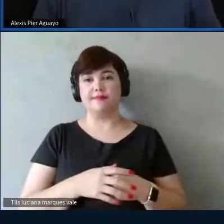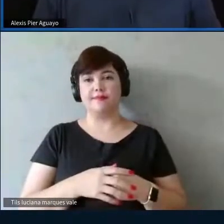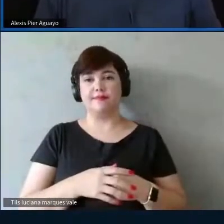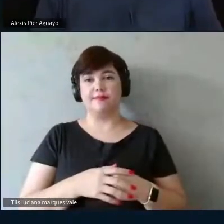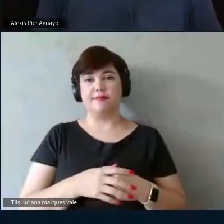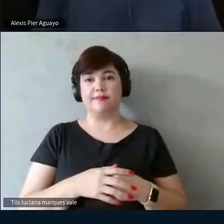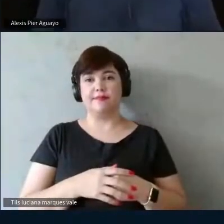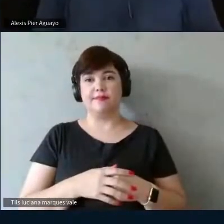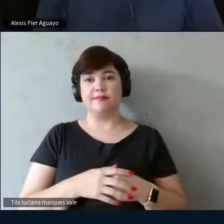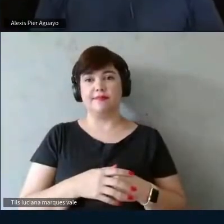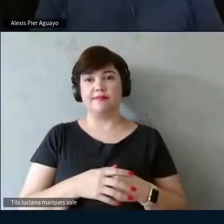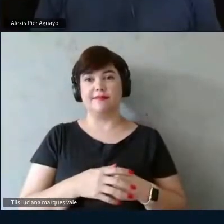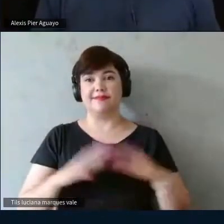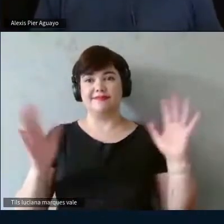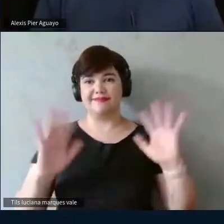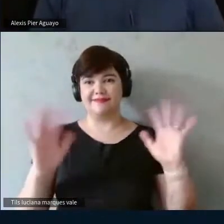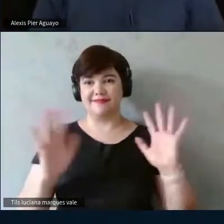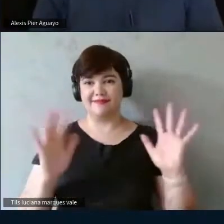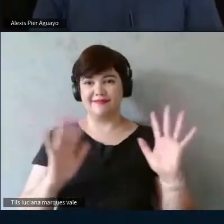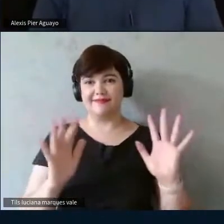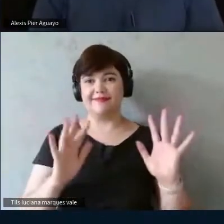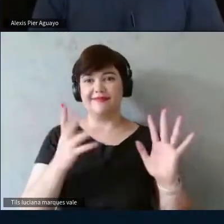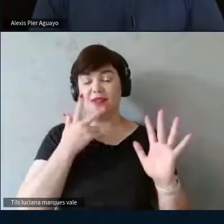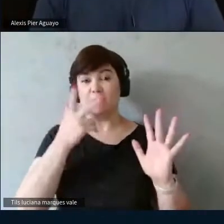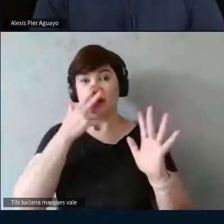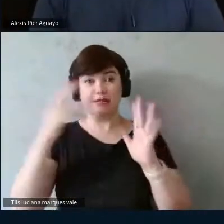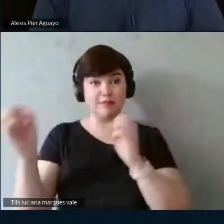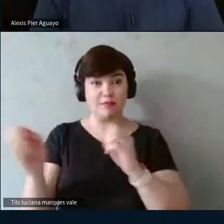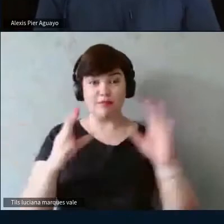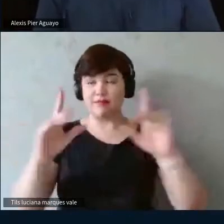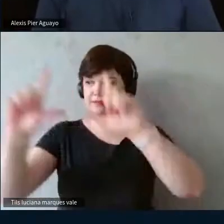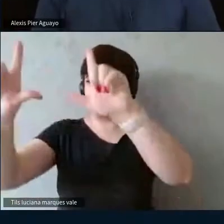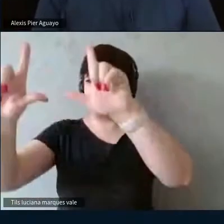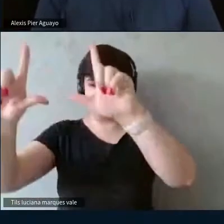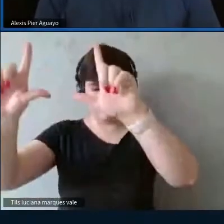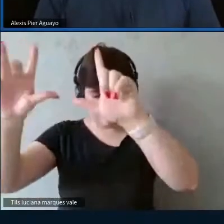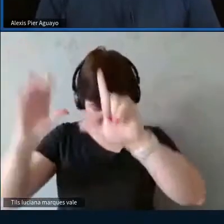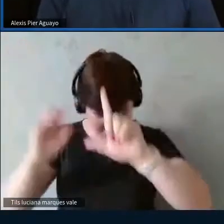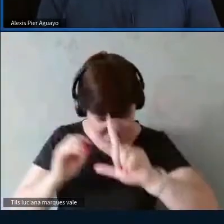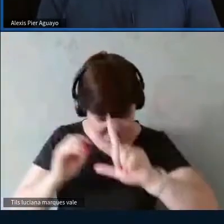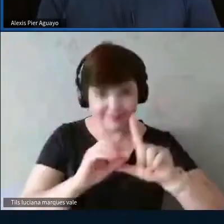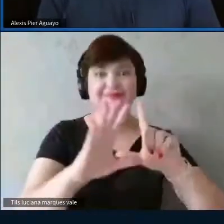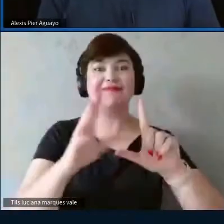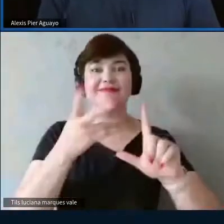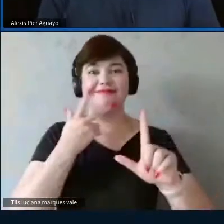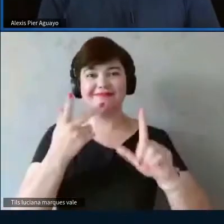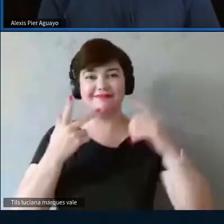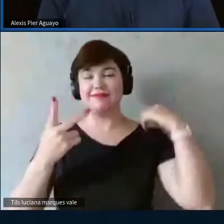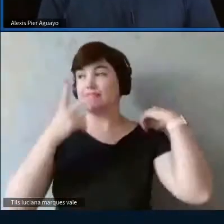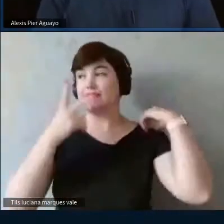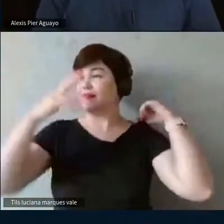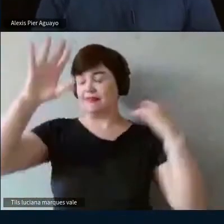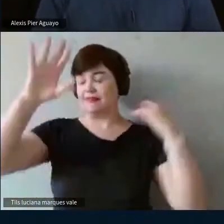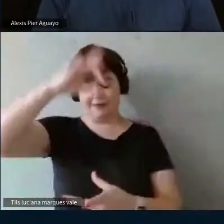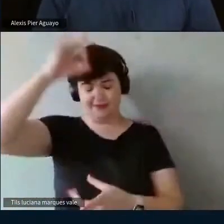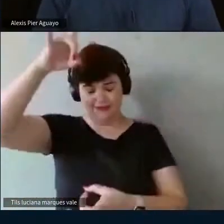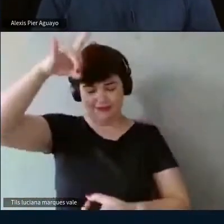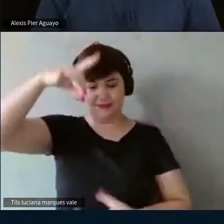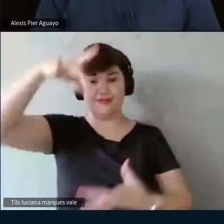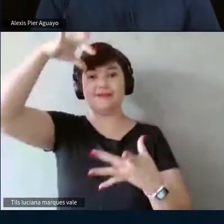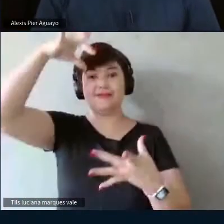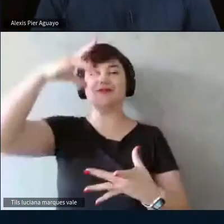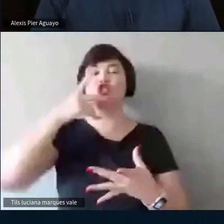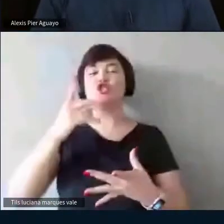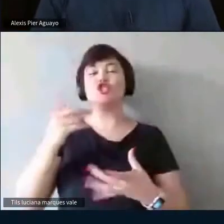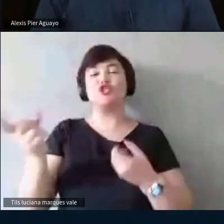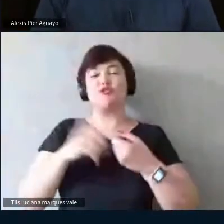Yeah. Hello. É meio mágico, né? A gente... Você está assistindo De Volta para o